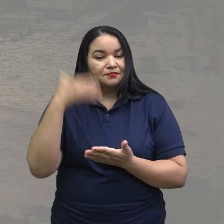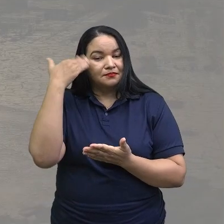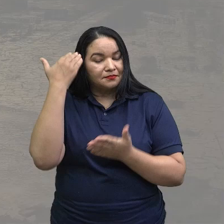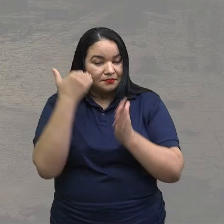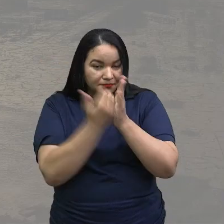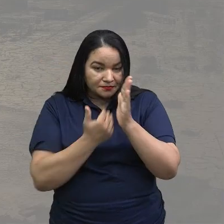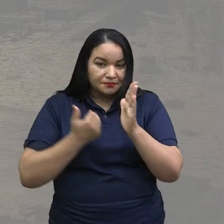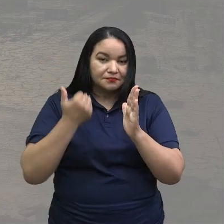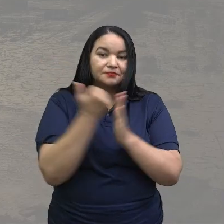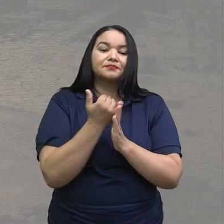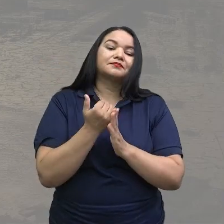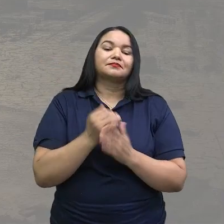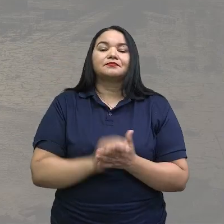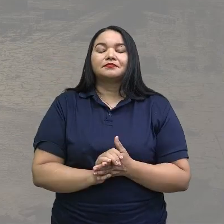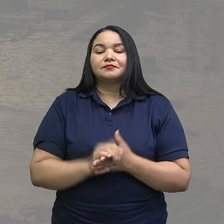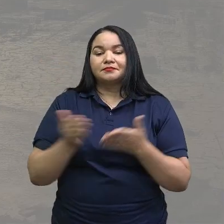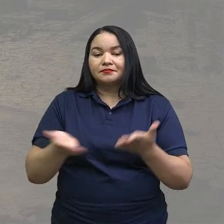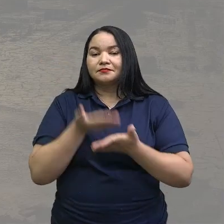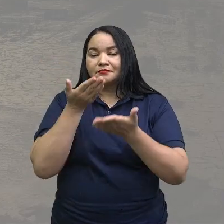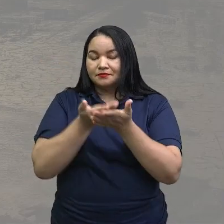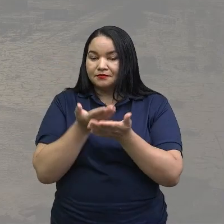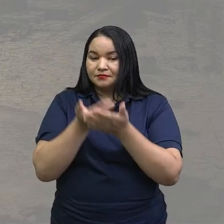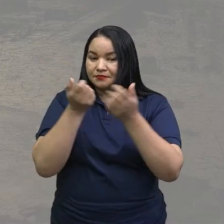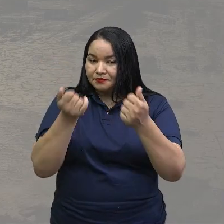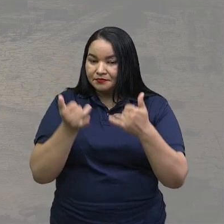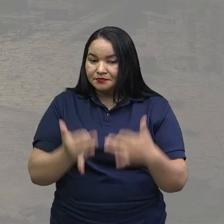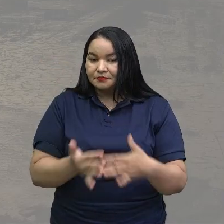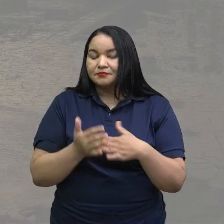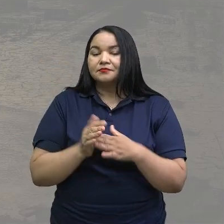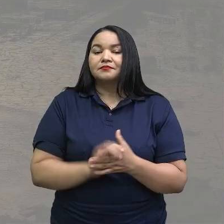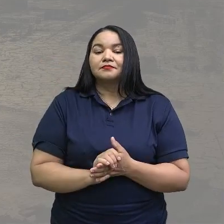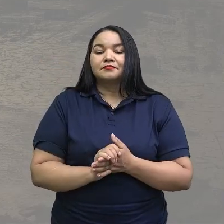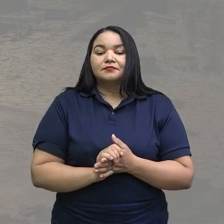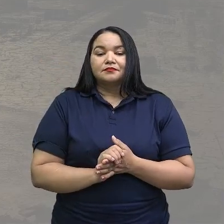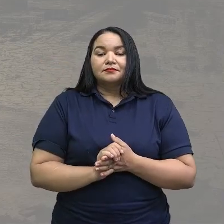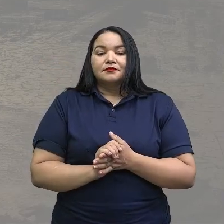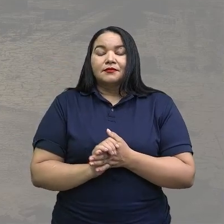pouquinho melhor, né, na aula de hoje, né? Vai reforçar um